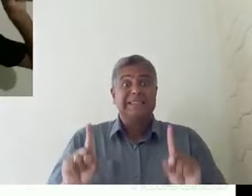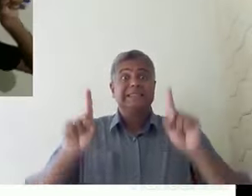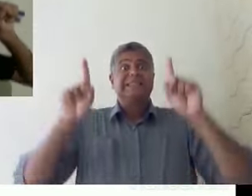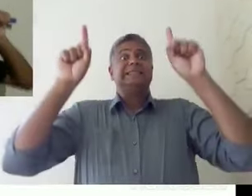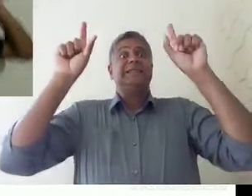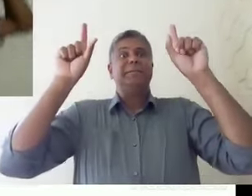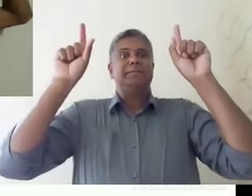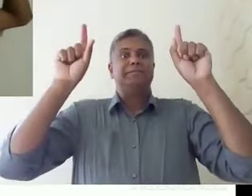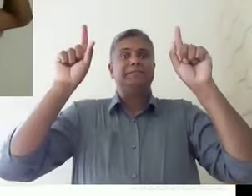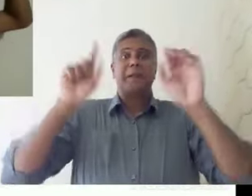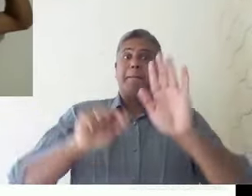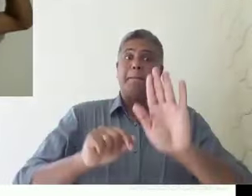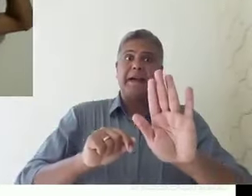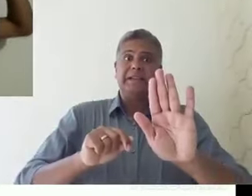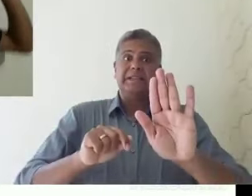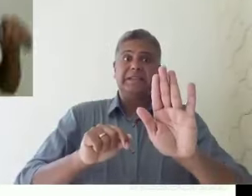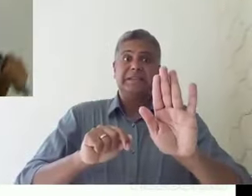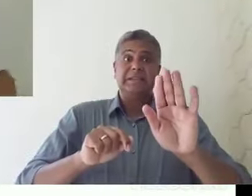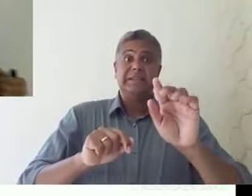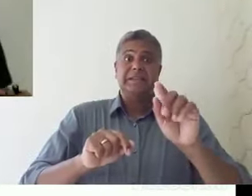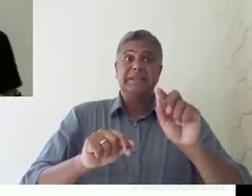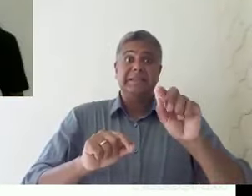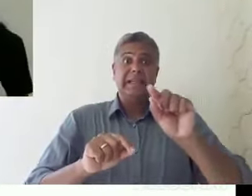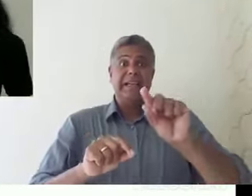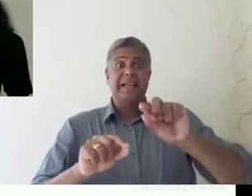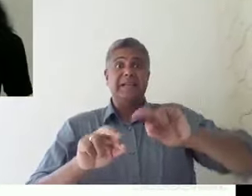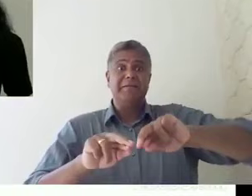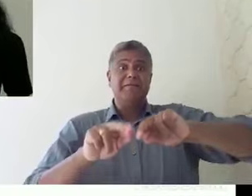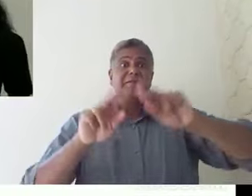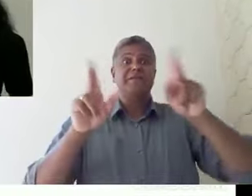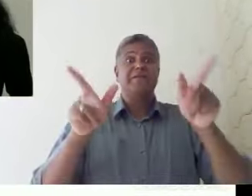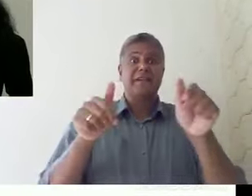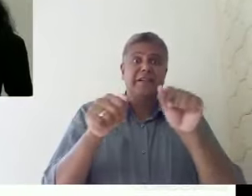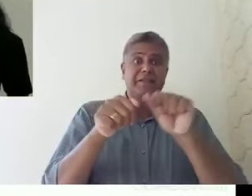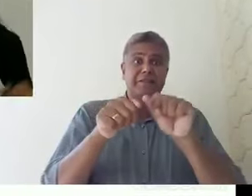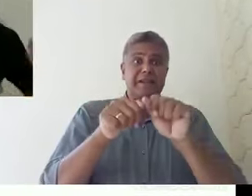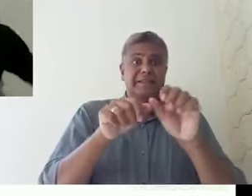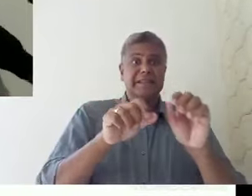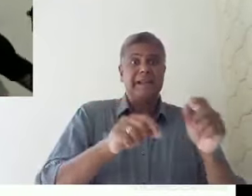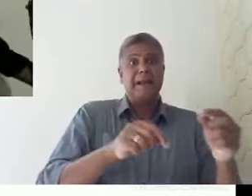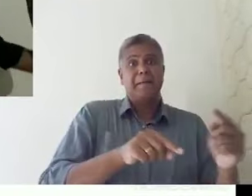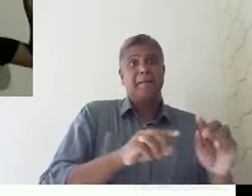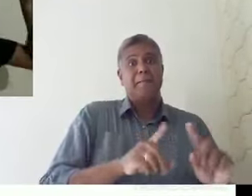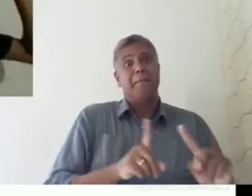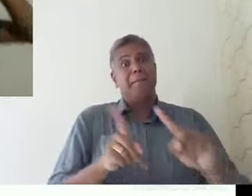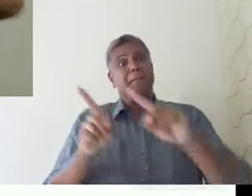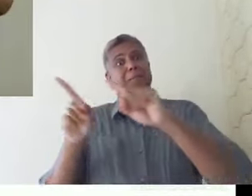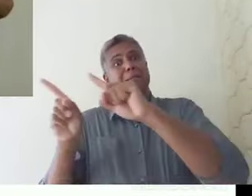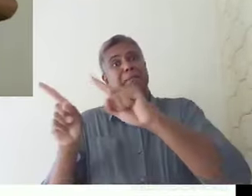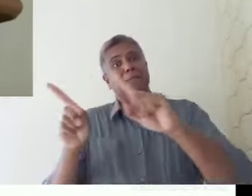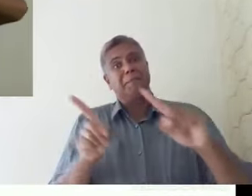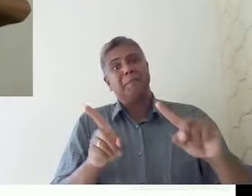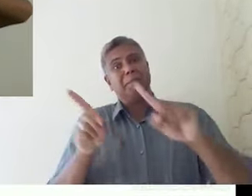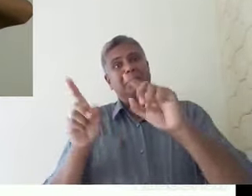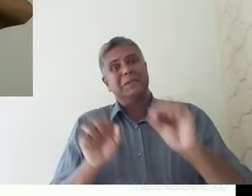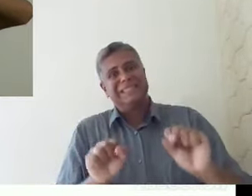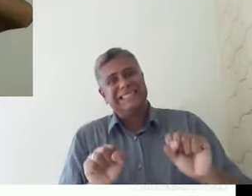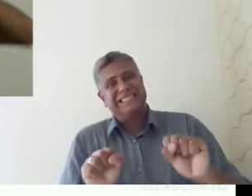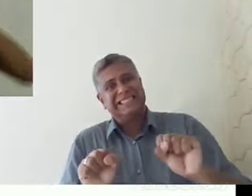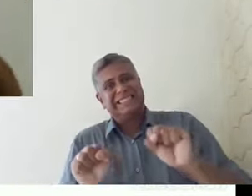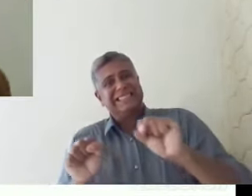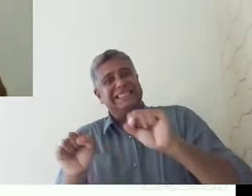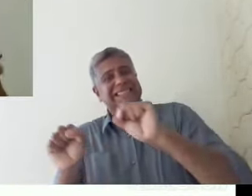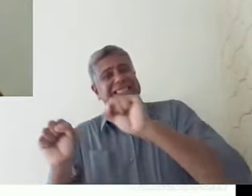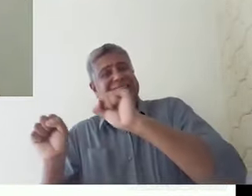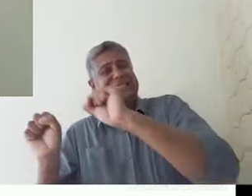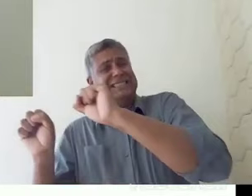e para cima. Se ele pegar e realizar uma força na horizontal,